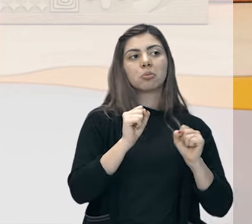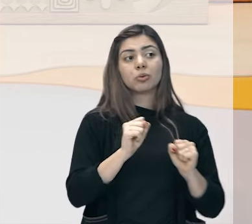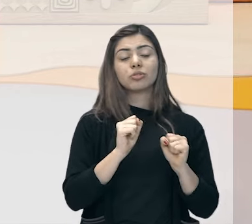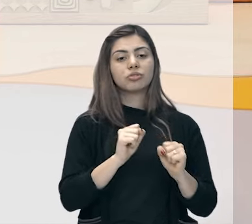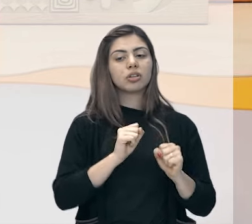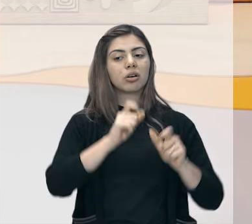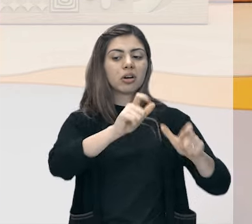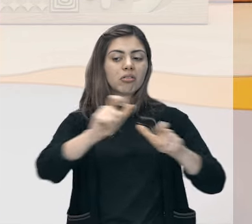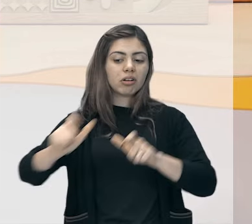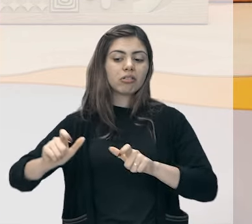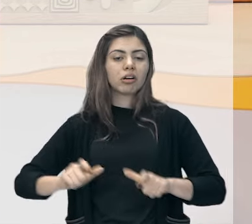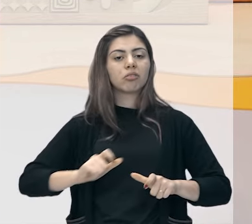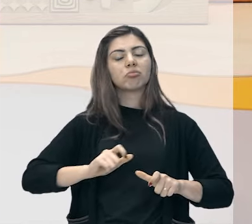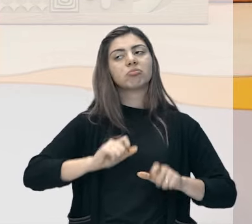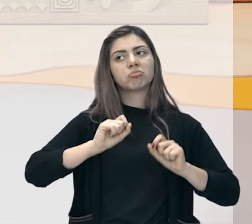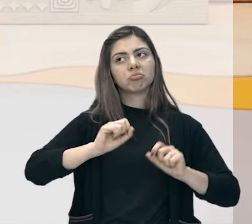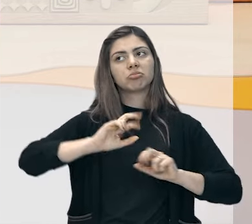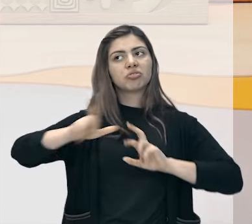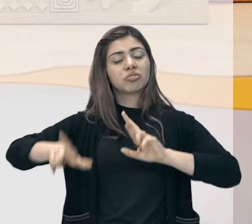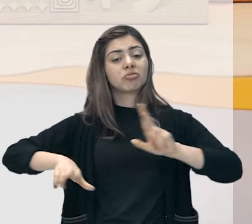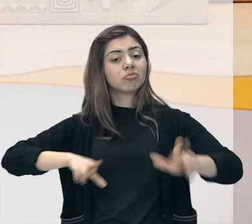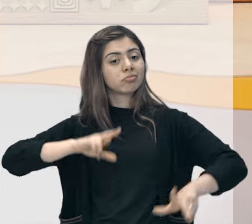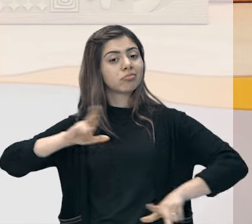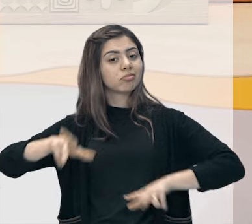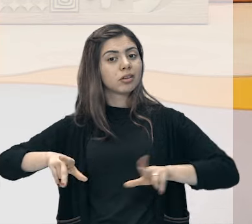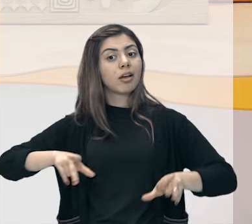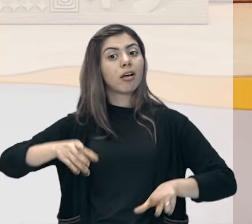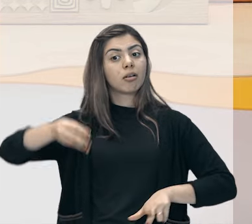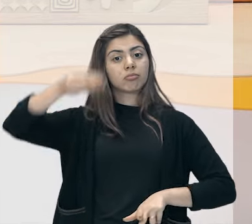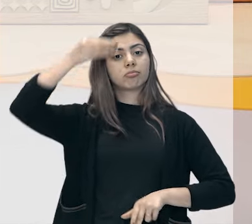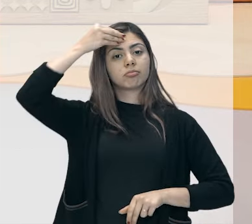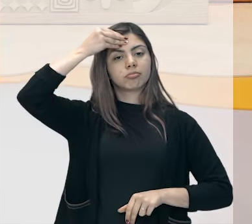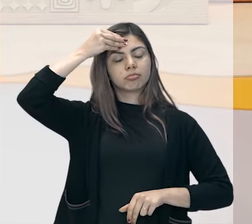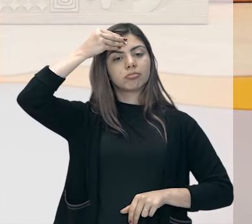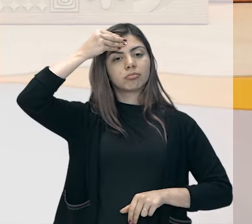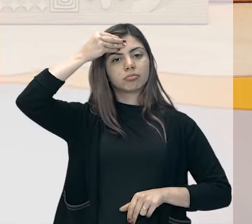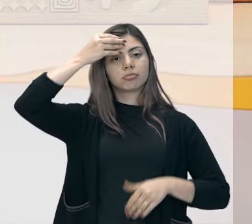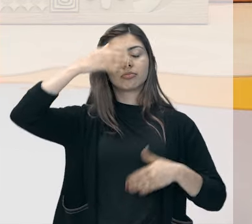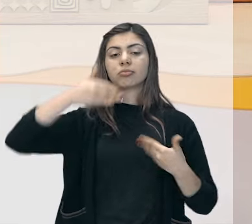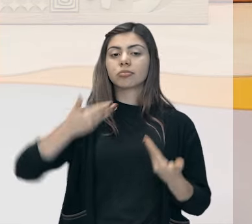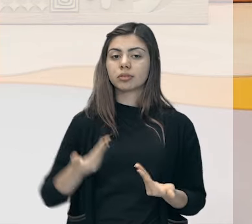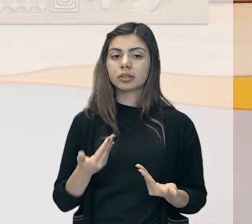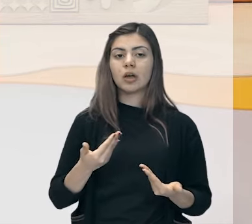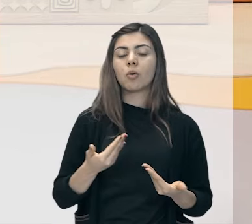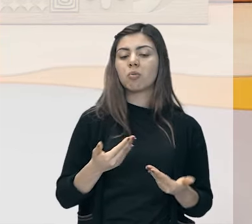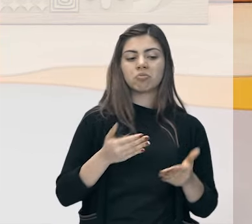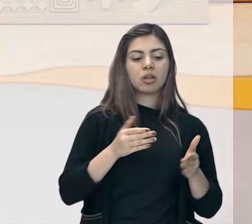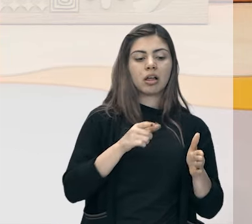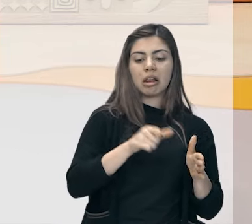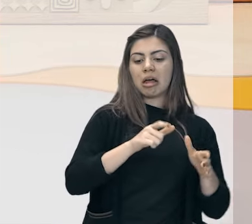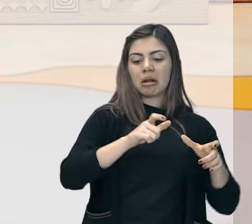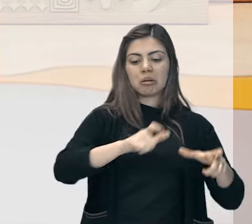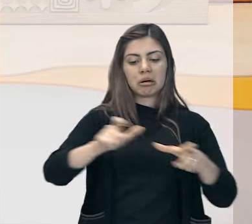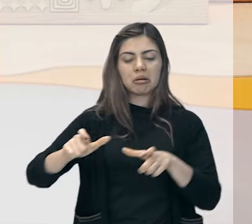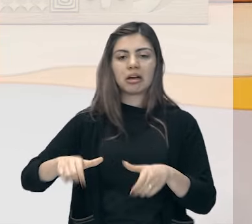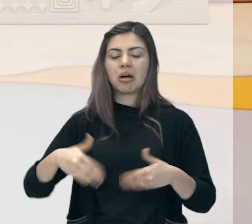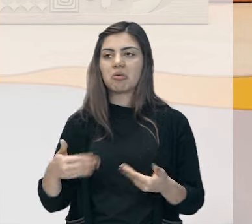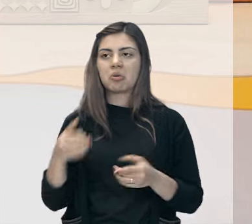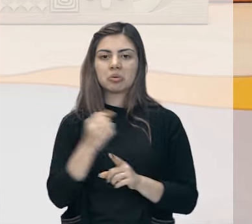Lembrem sempre disso. As condições de trabalho variam amplamente dependendo do status